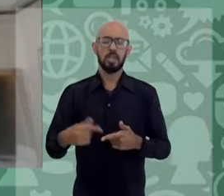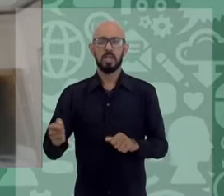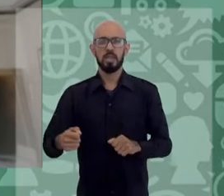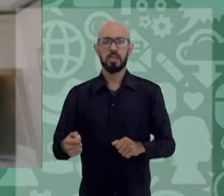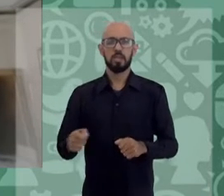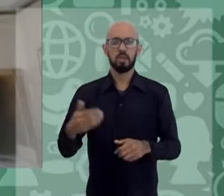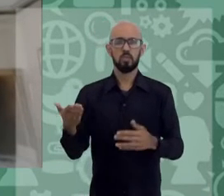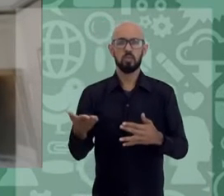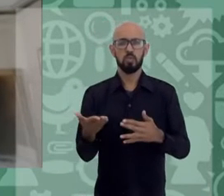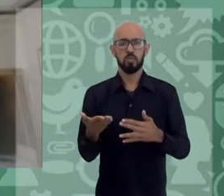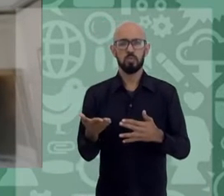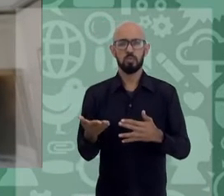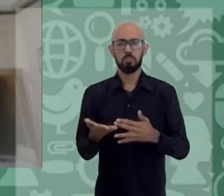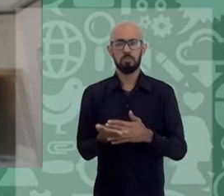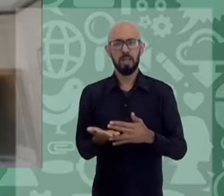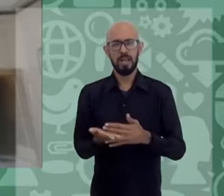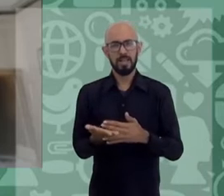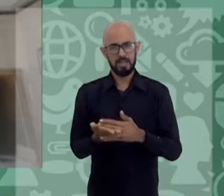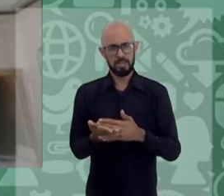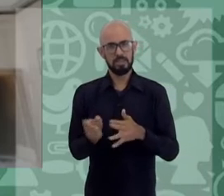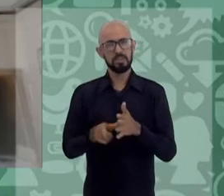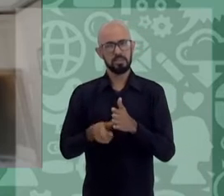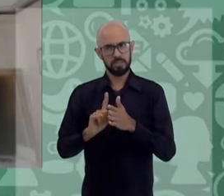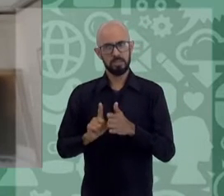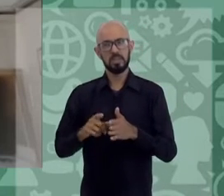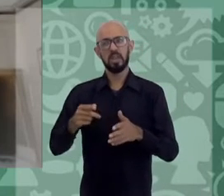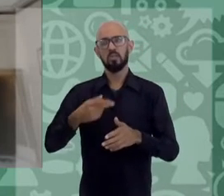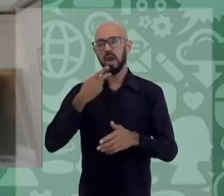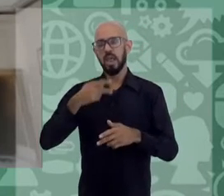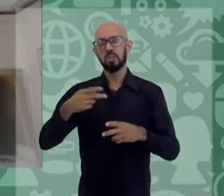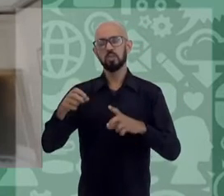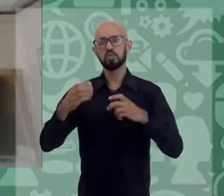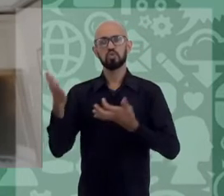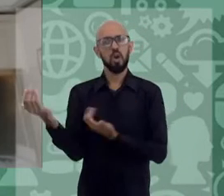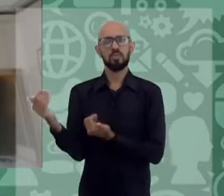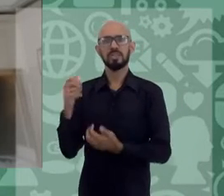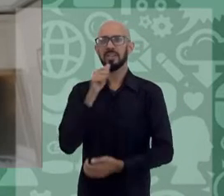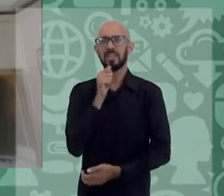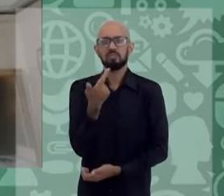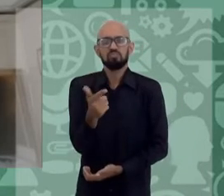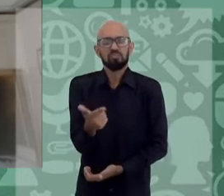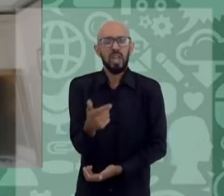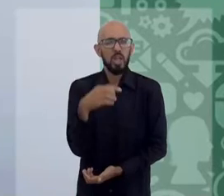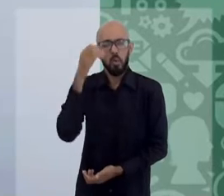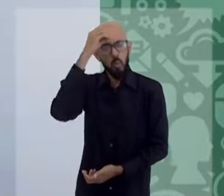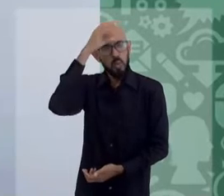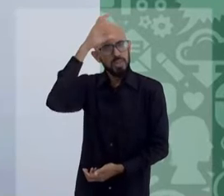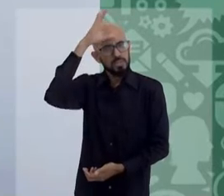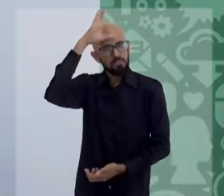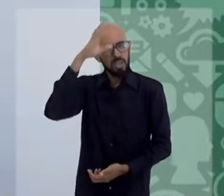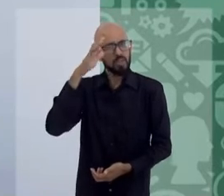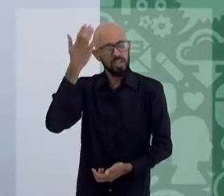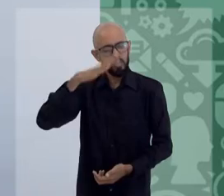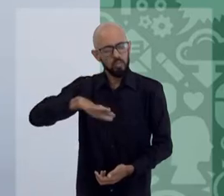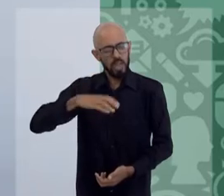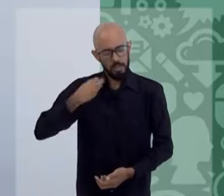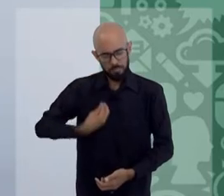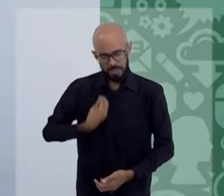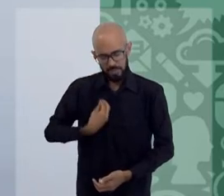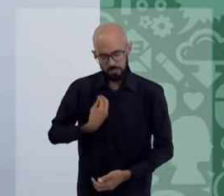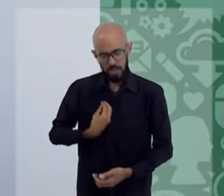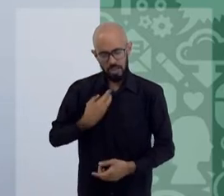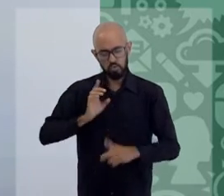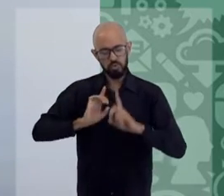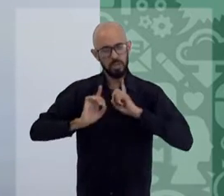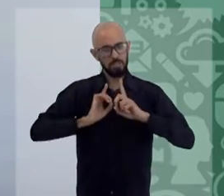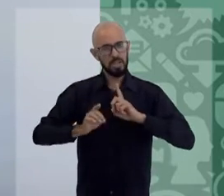pouquinho dessa necessidade do jovem que não tem um conhecimento básico, vamos dizer assim, né? Às vezes ele pode deixar de fazer parte do debate